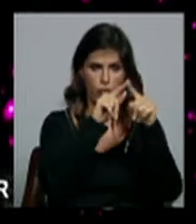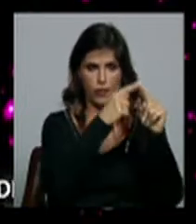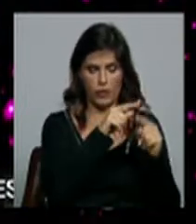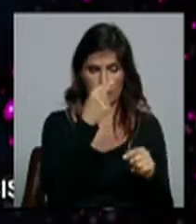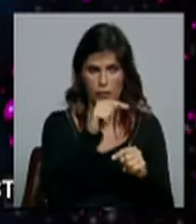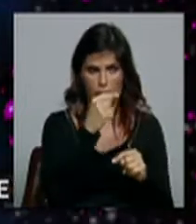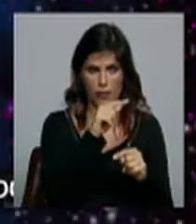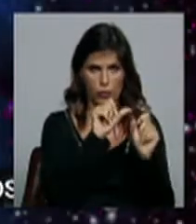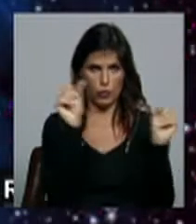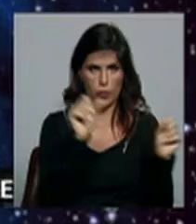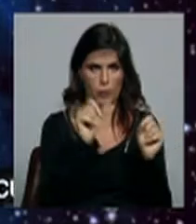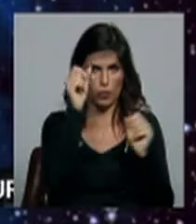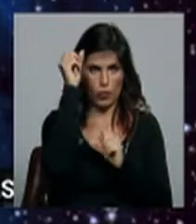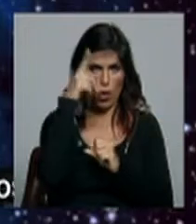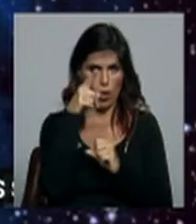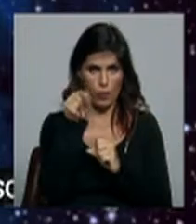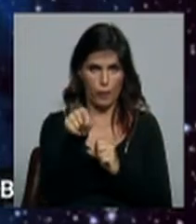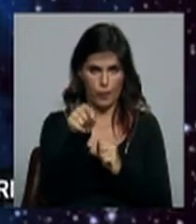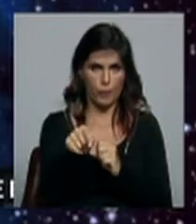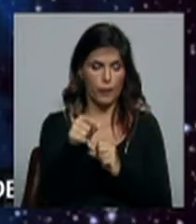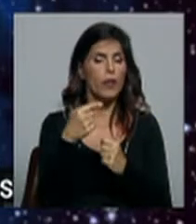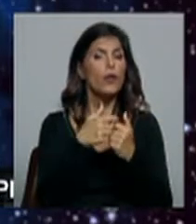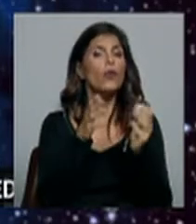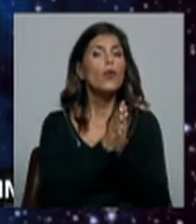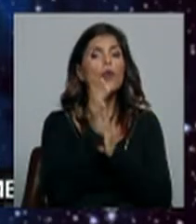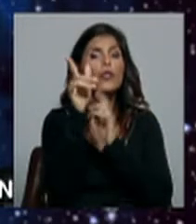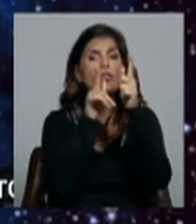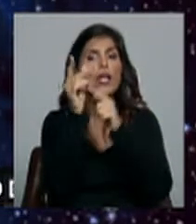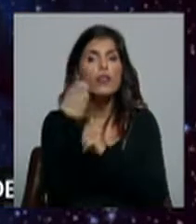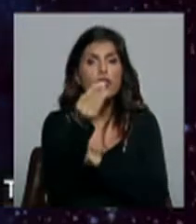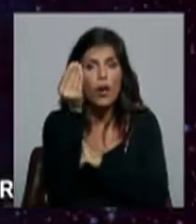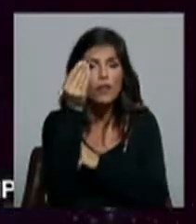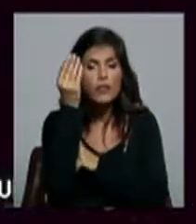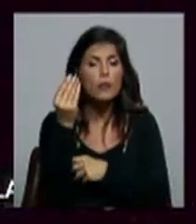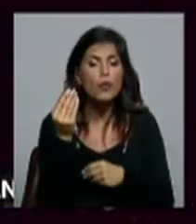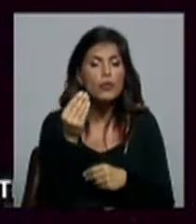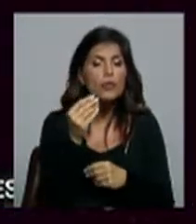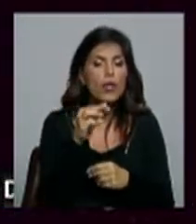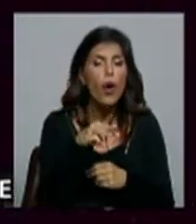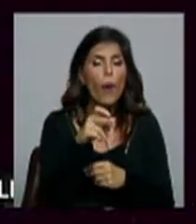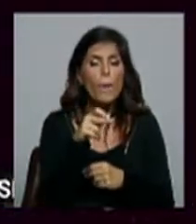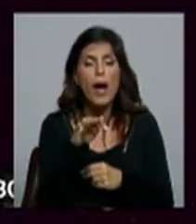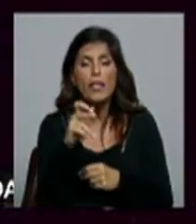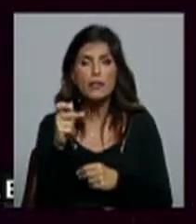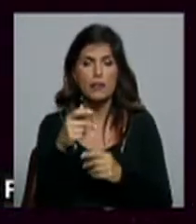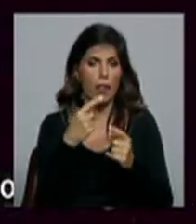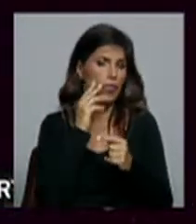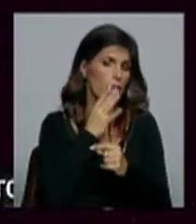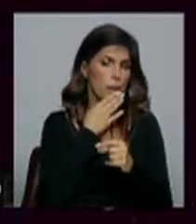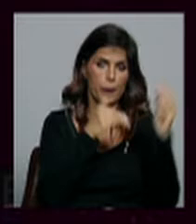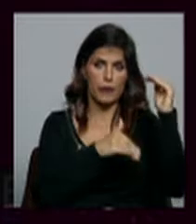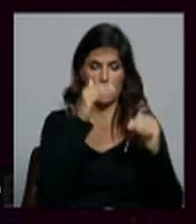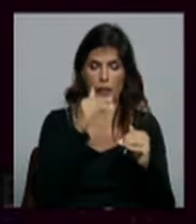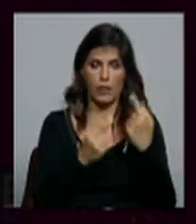nosso sistema solar. E tudo estrelas muito jovens e com massas muito variadas, algumas até com a massa do nosso próprio